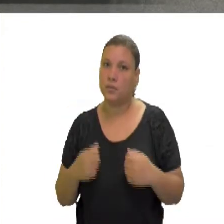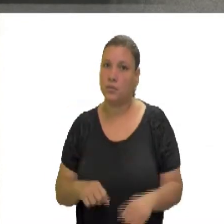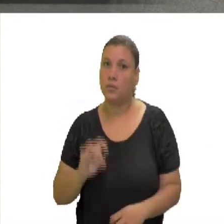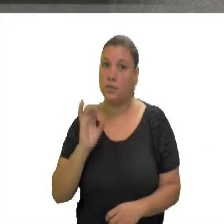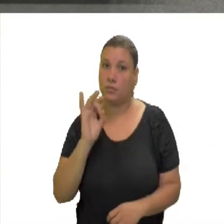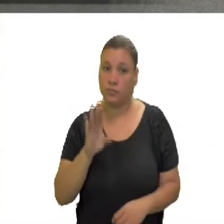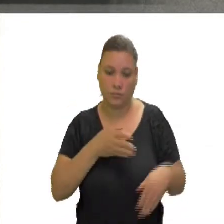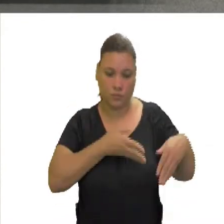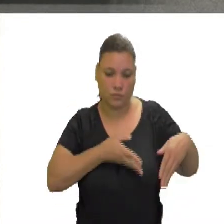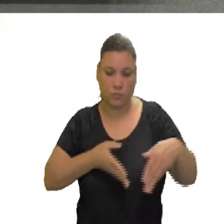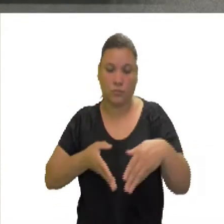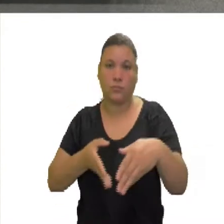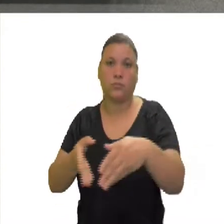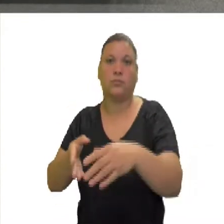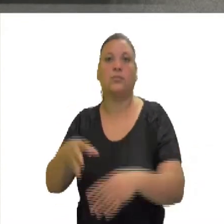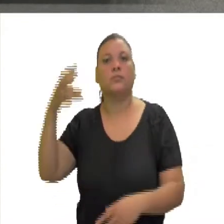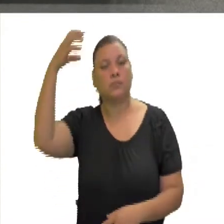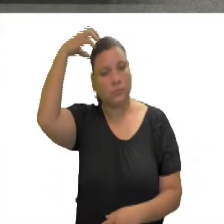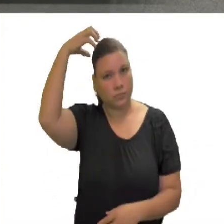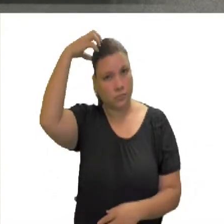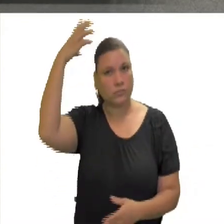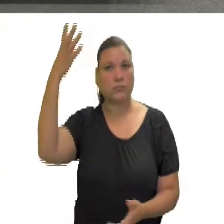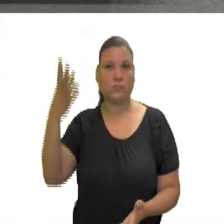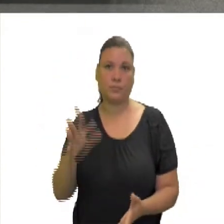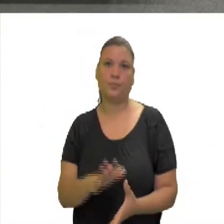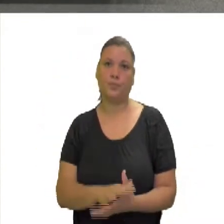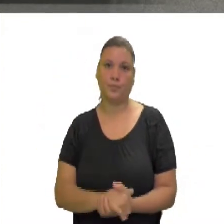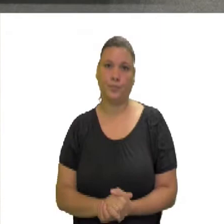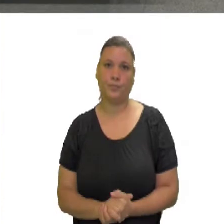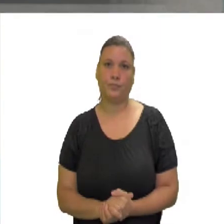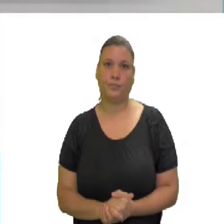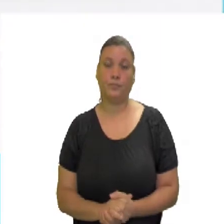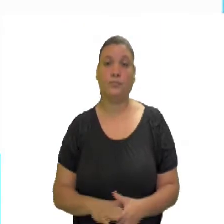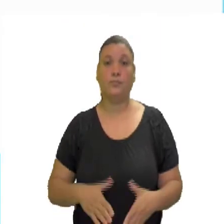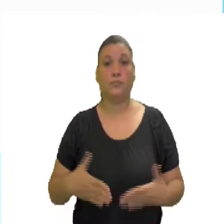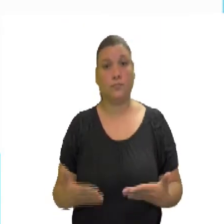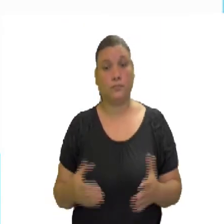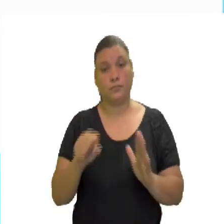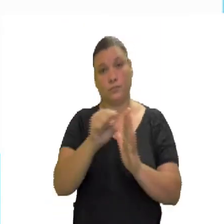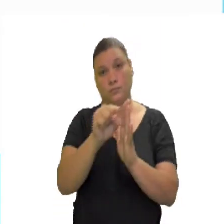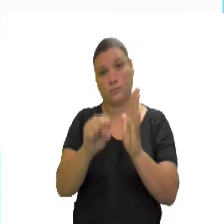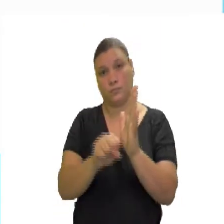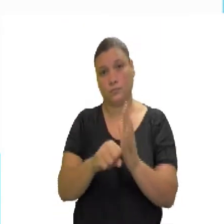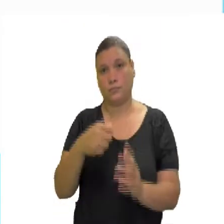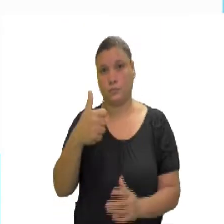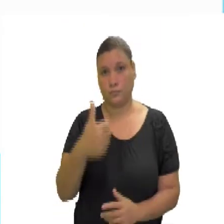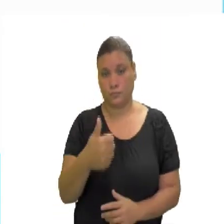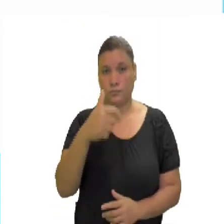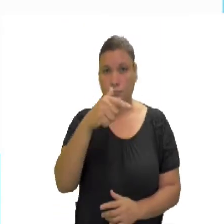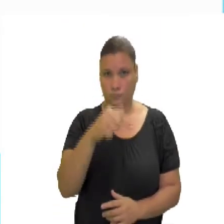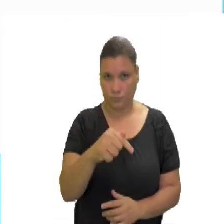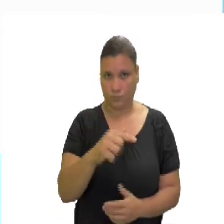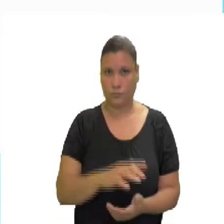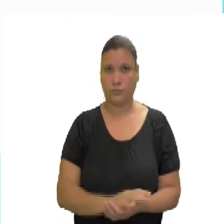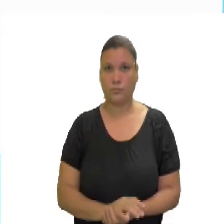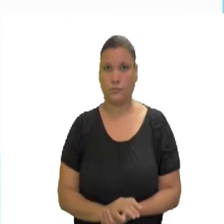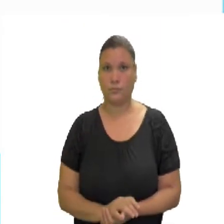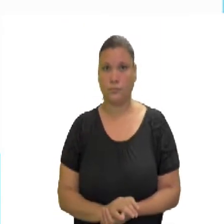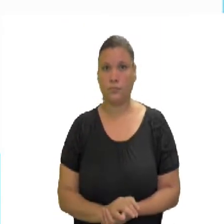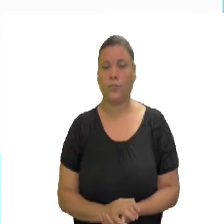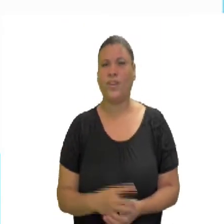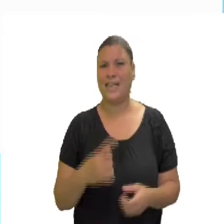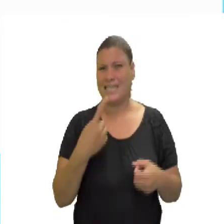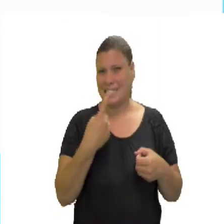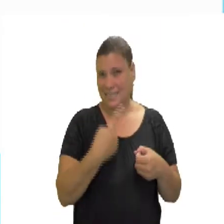estradas que eram estradas reais. Então, no século XVII, eram estradas que ligavam Ouro Preto, na época